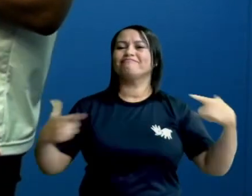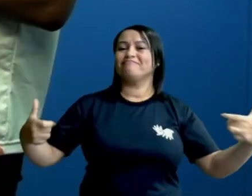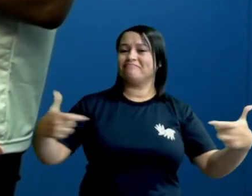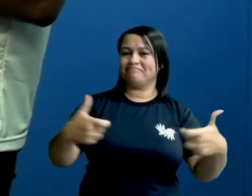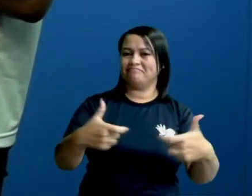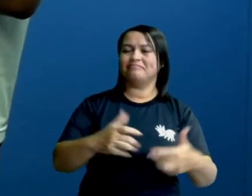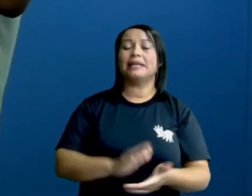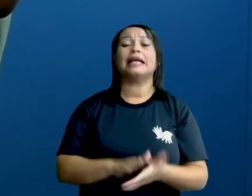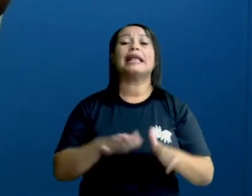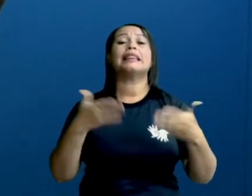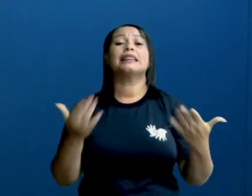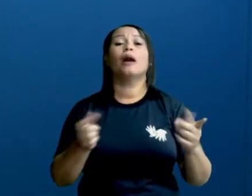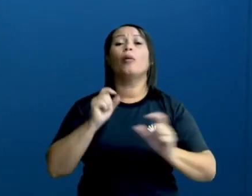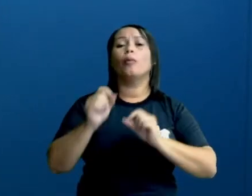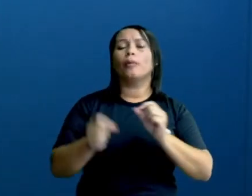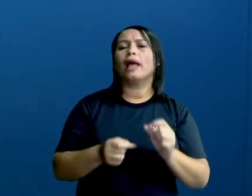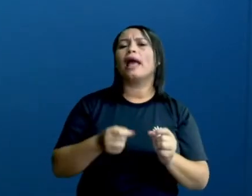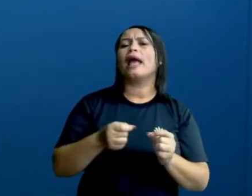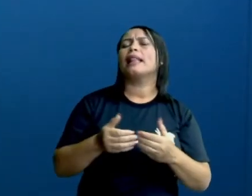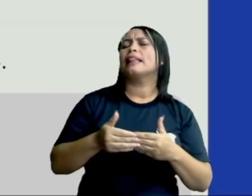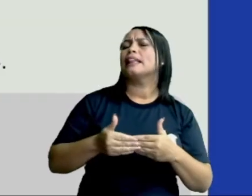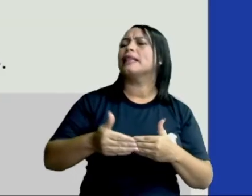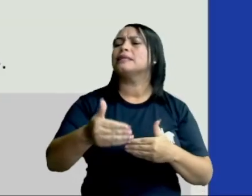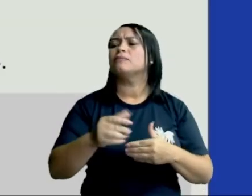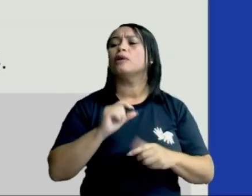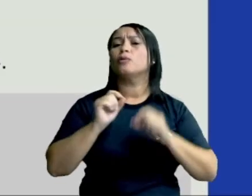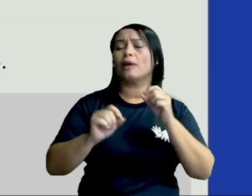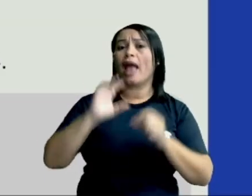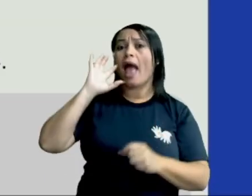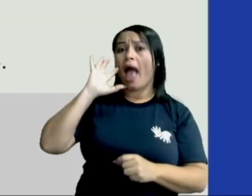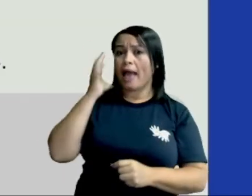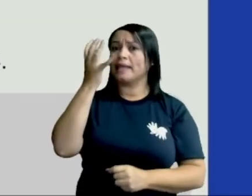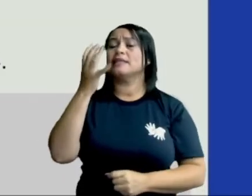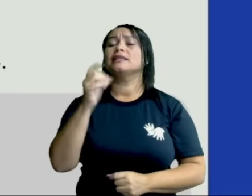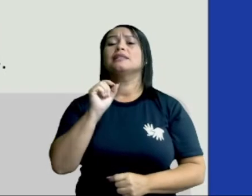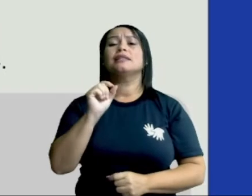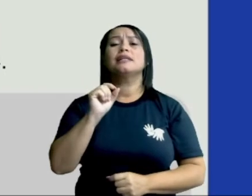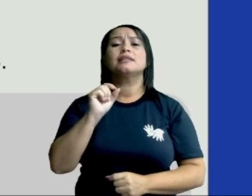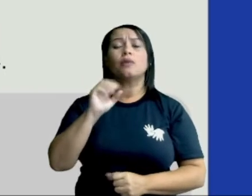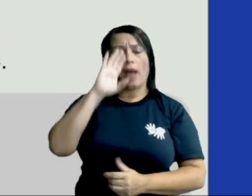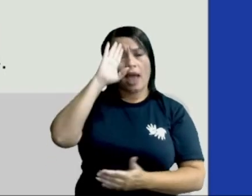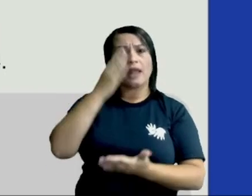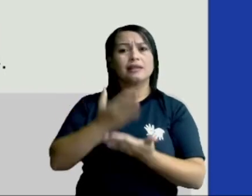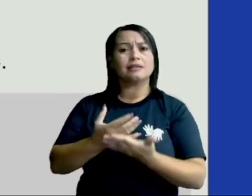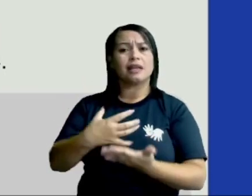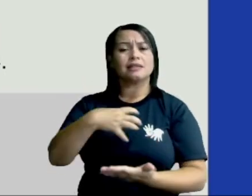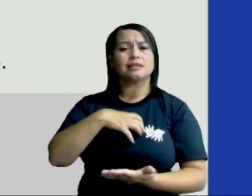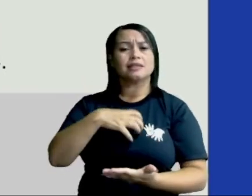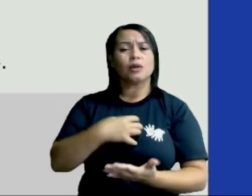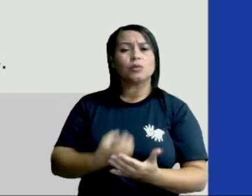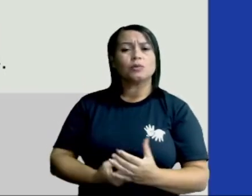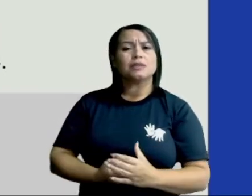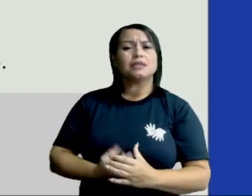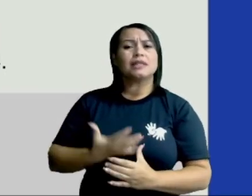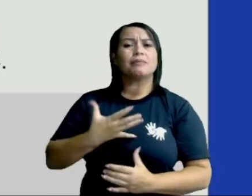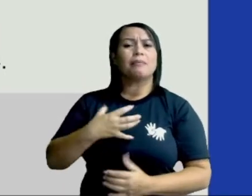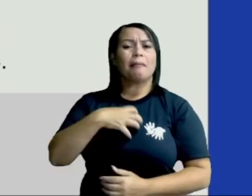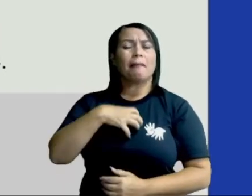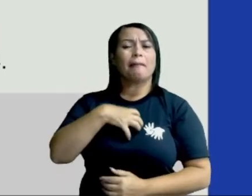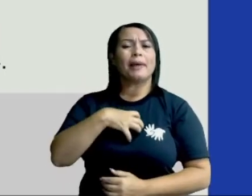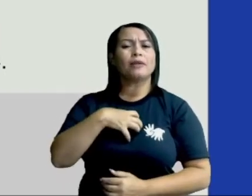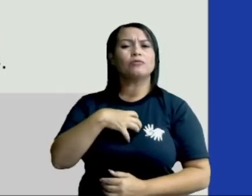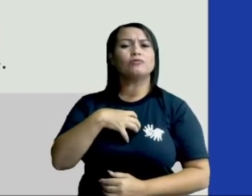Tabocas. Então, nesse período aí, acredita que se nasceu um sentimento de pátria, nesse momento aí,